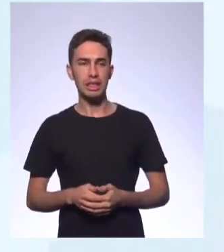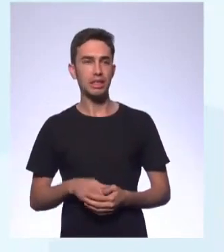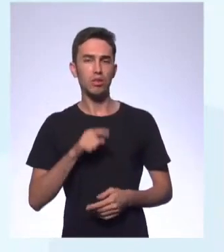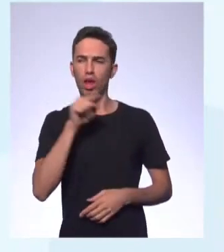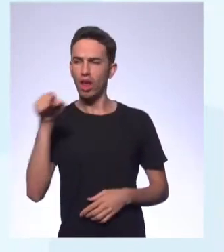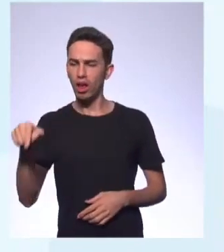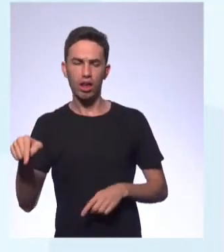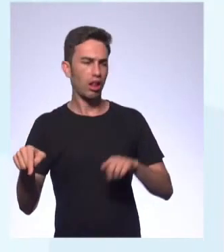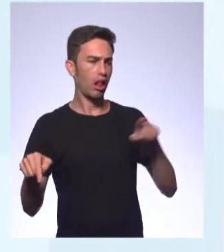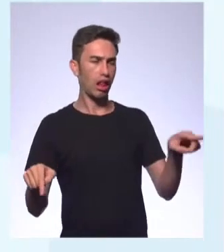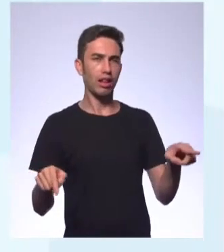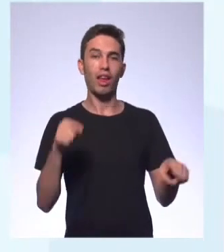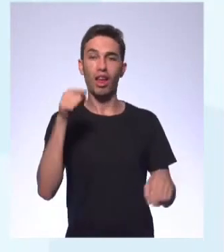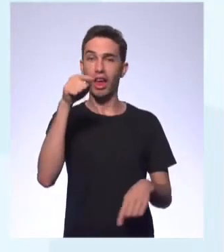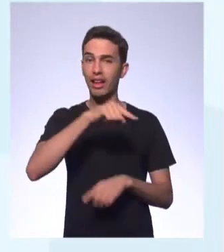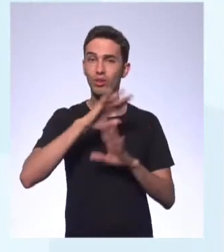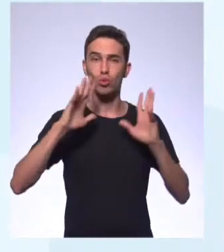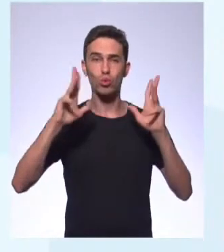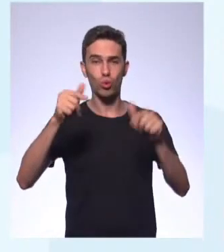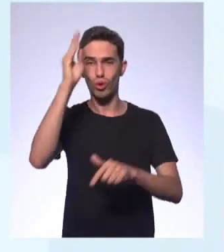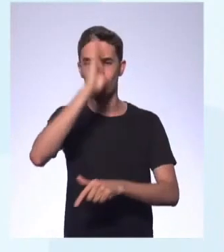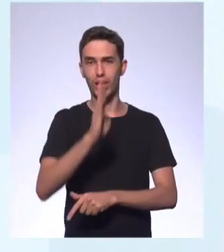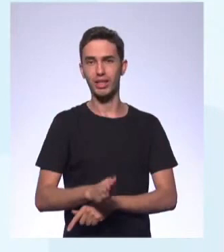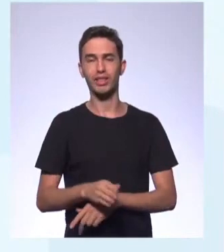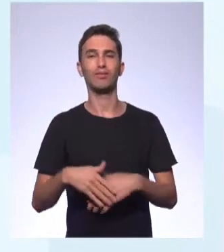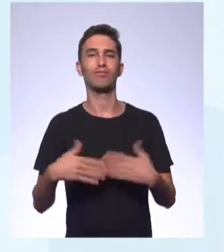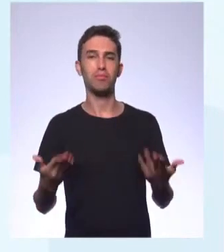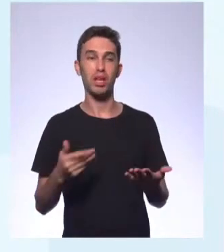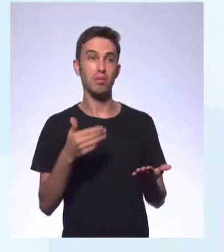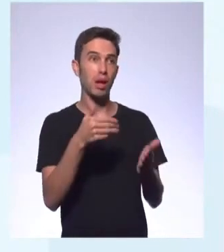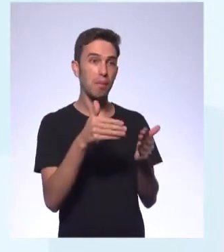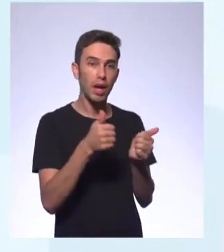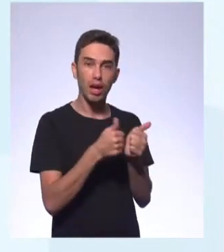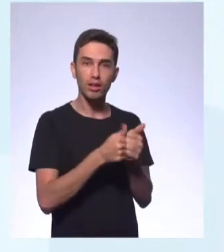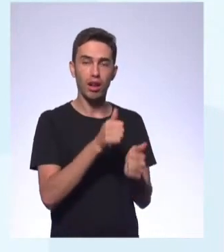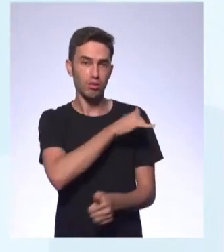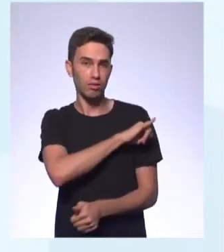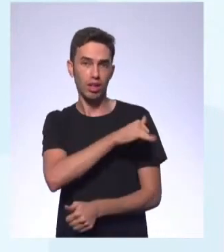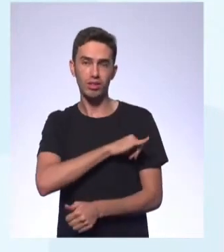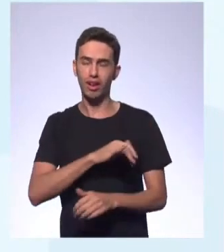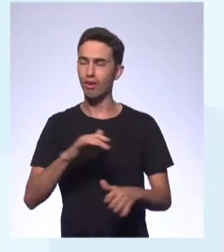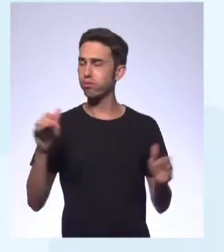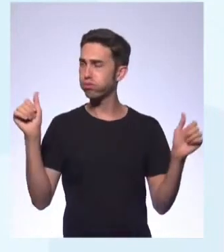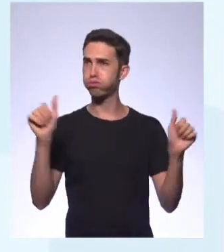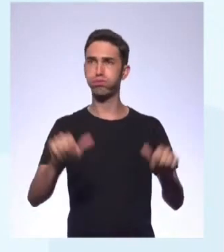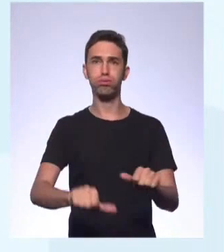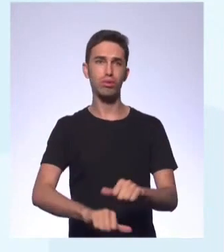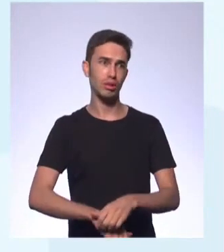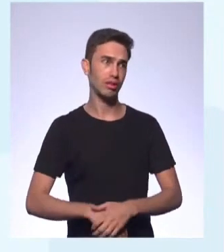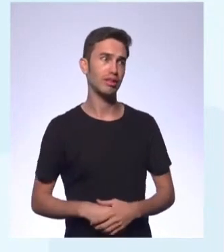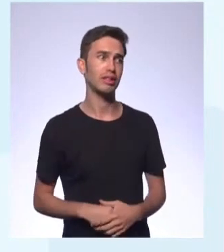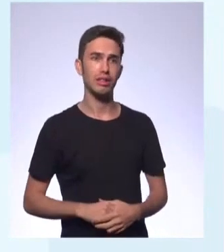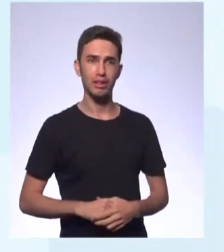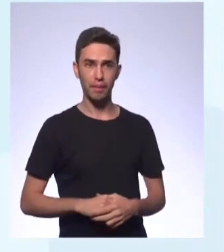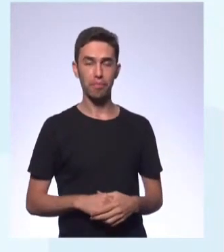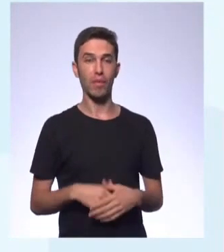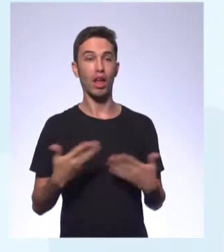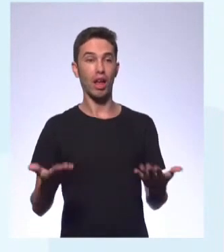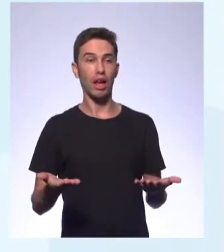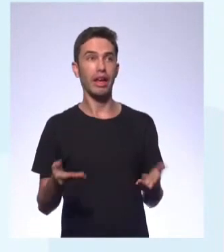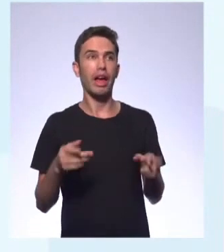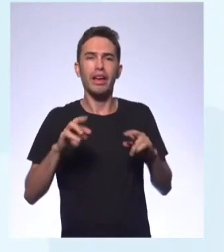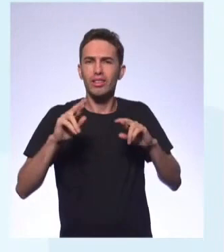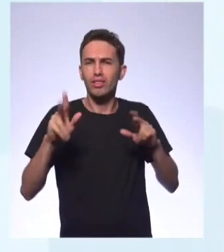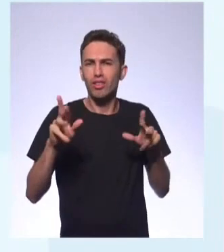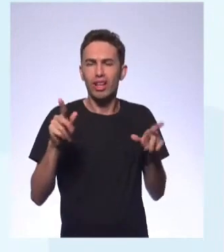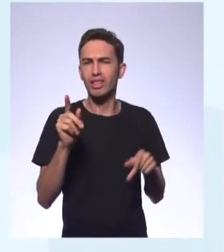nem ali. É em todo o Brasil, mesmo às portas do Rio de Janeiro. É um horror. Aqui a